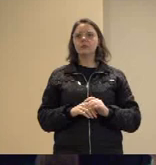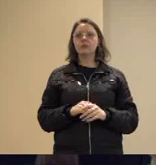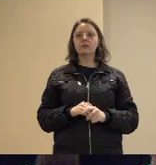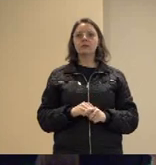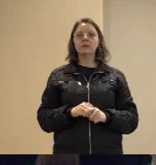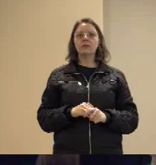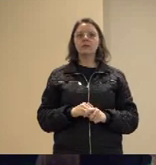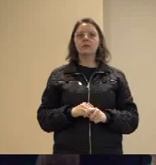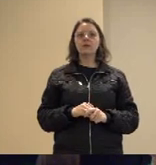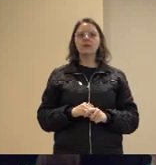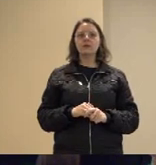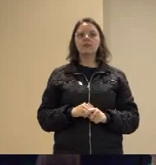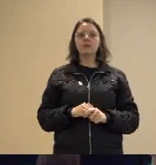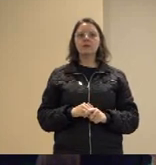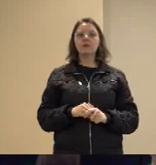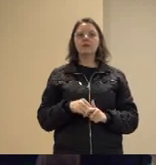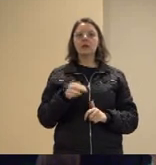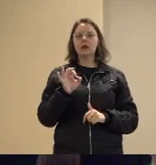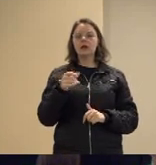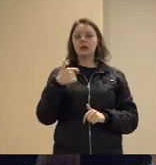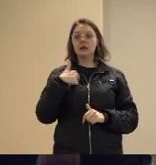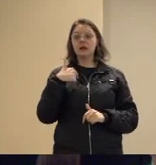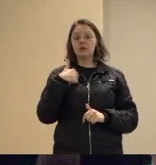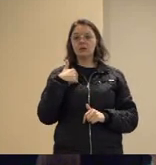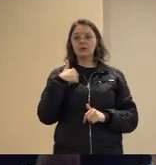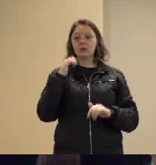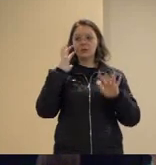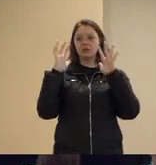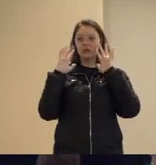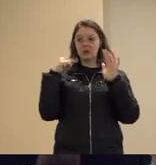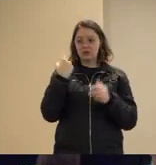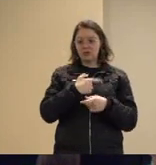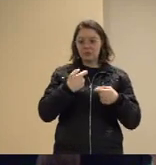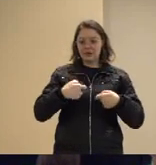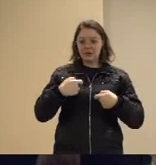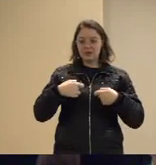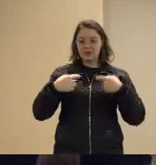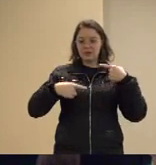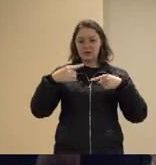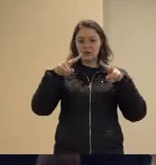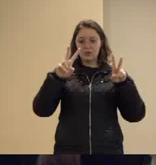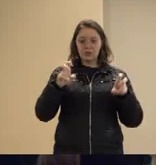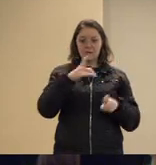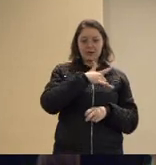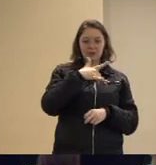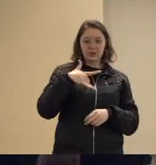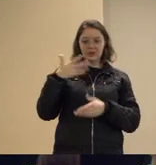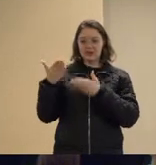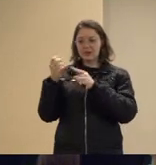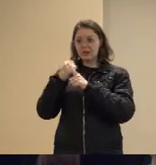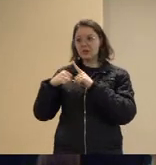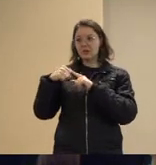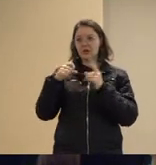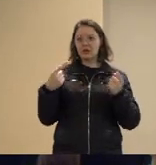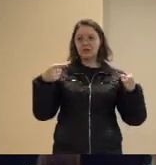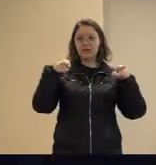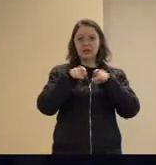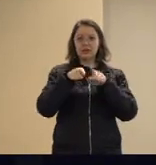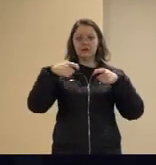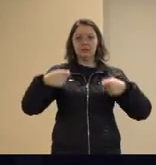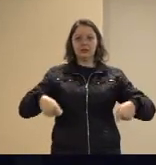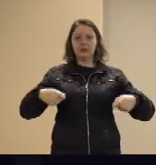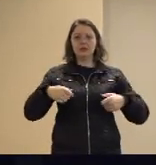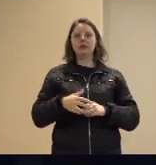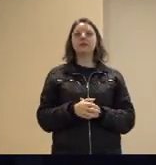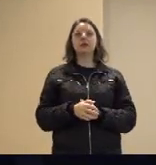Eu penso que a gente precisa sempre fazer essa discussão em relação à saúde e assistência, né? Acho que o